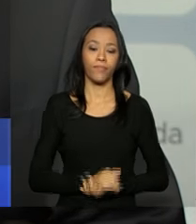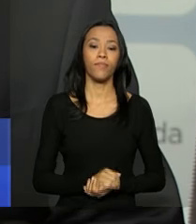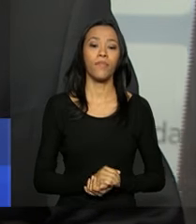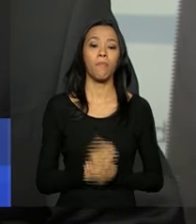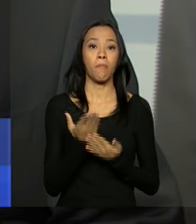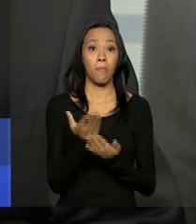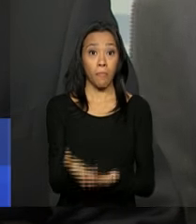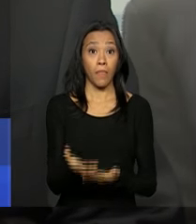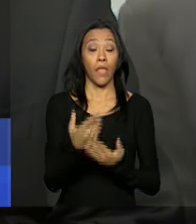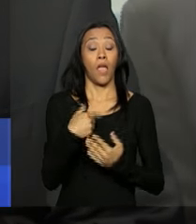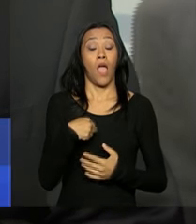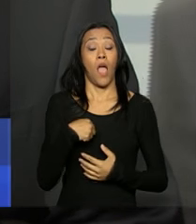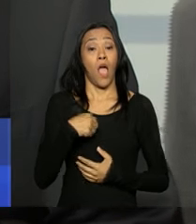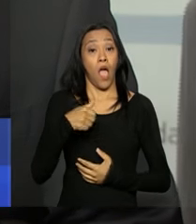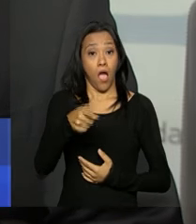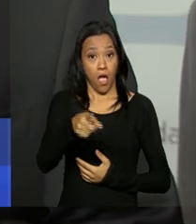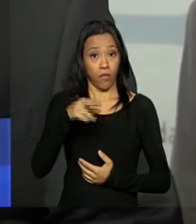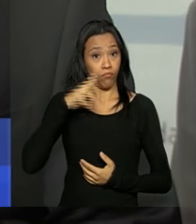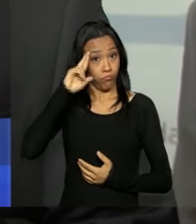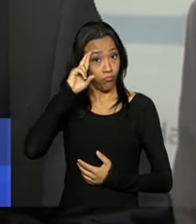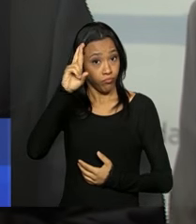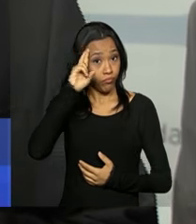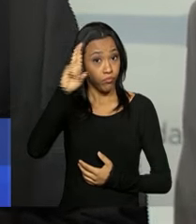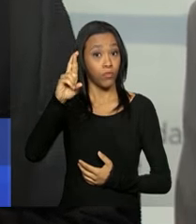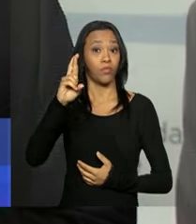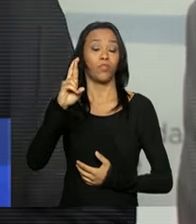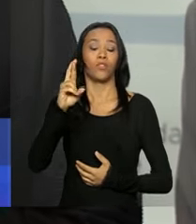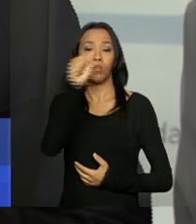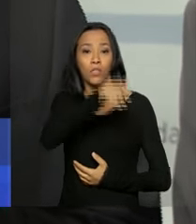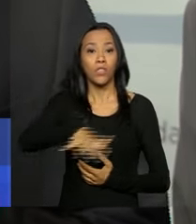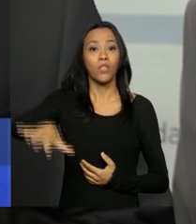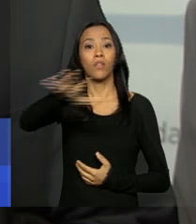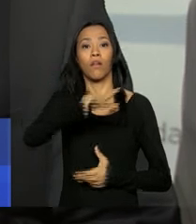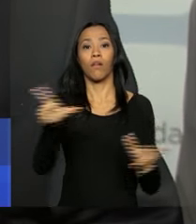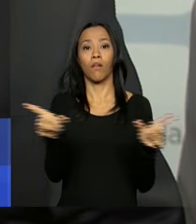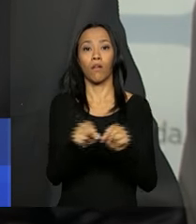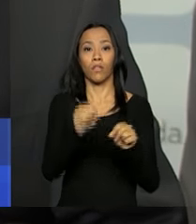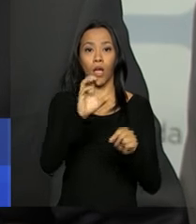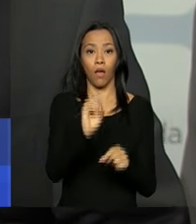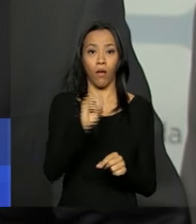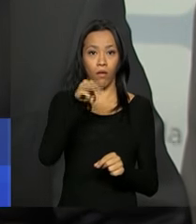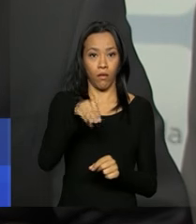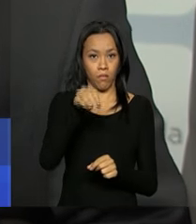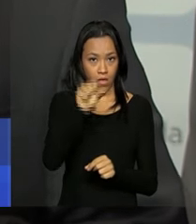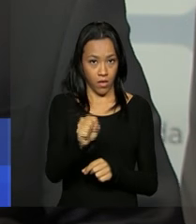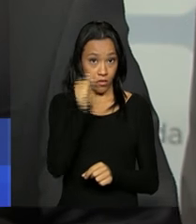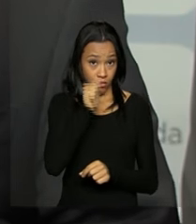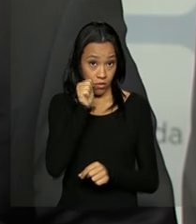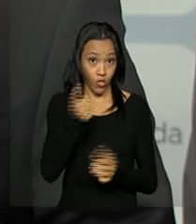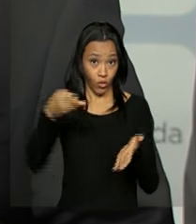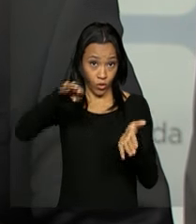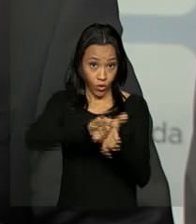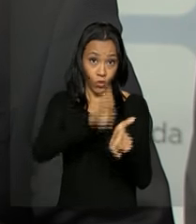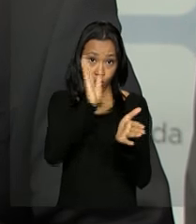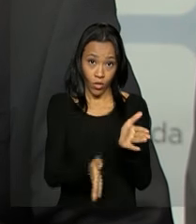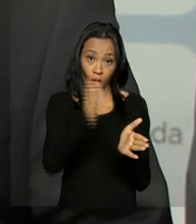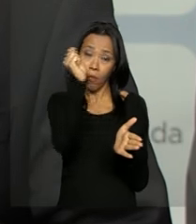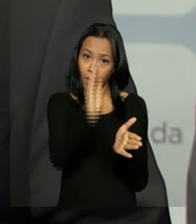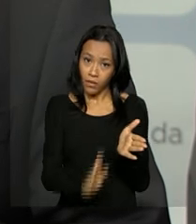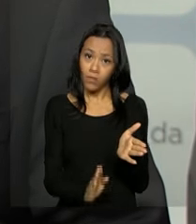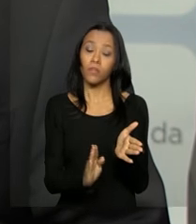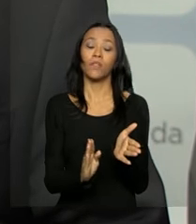Margarete Chan diretora da OMS está aqui no Brasil juntamente com a